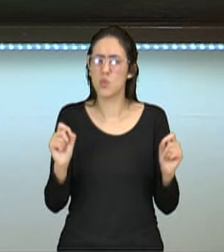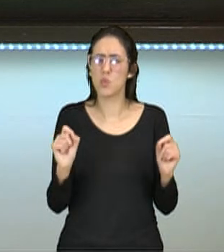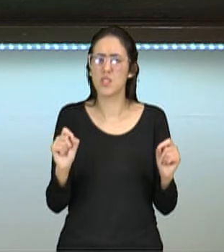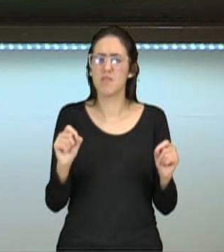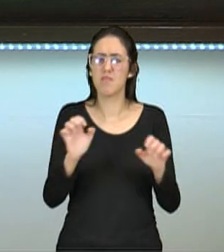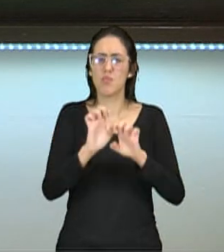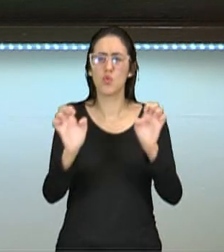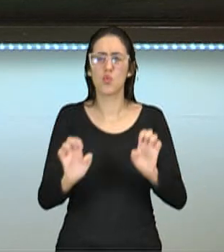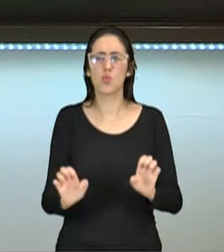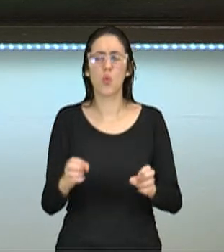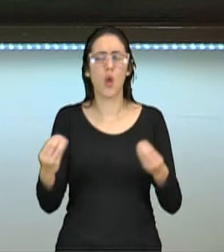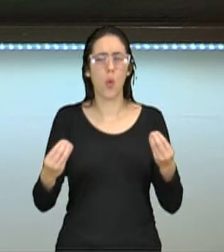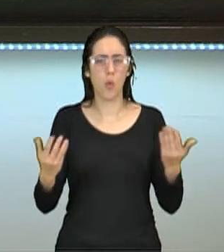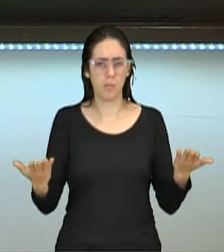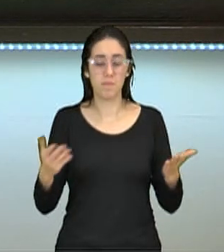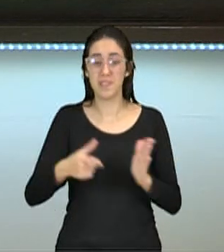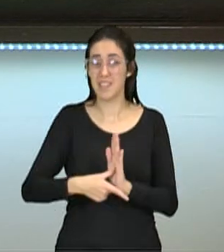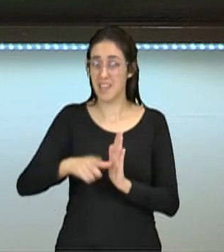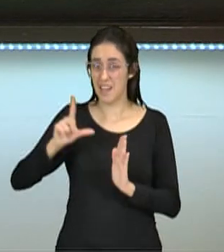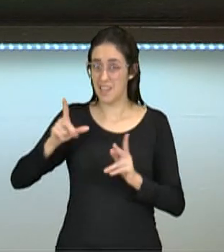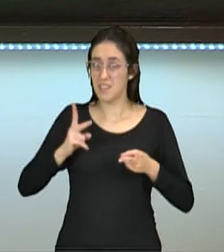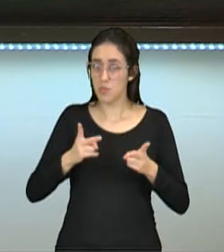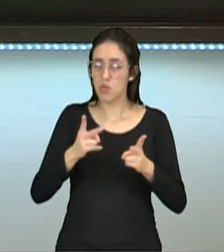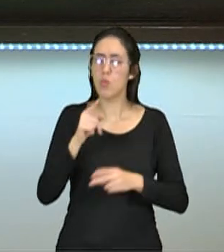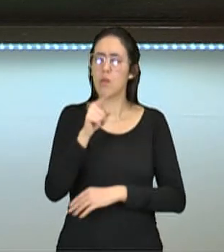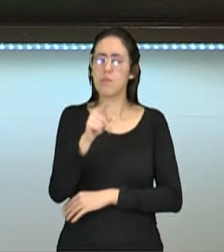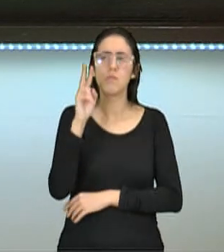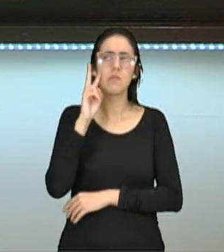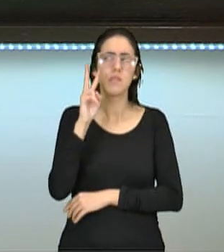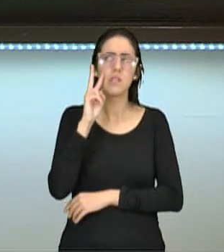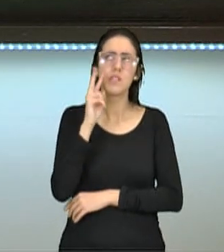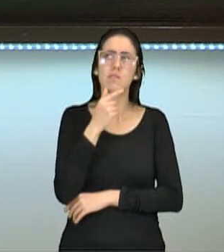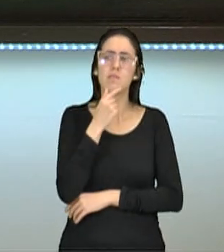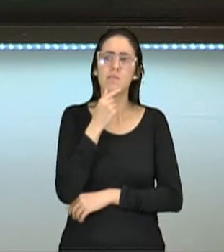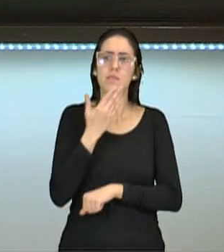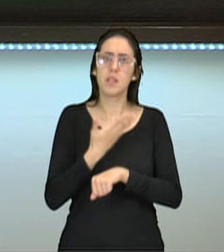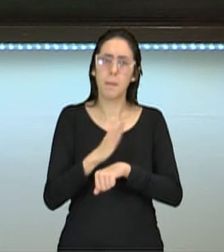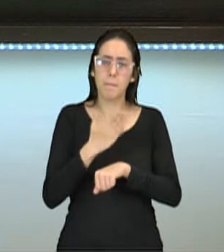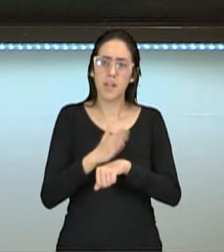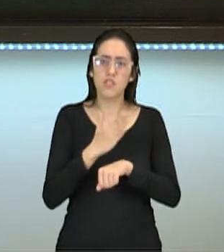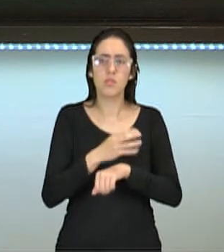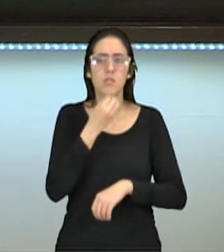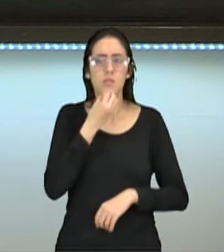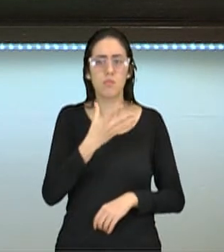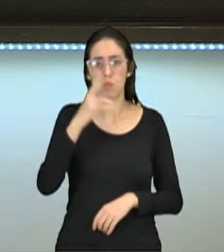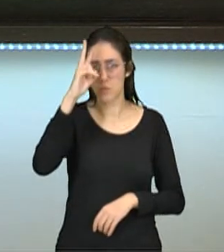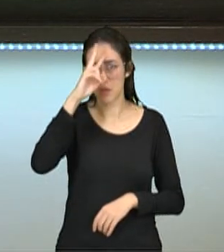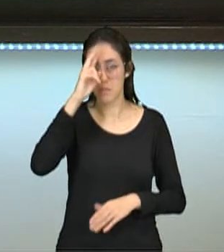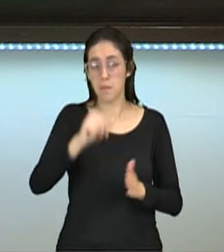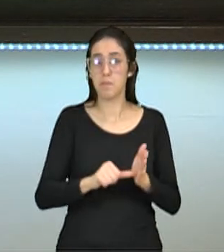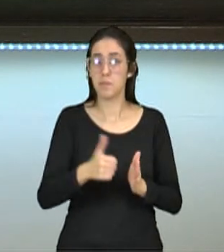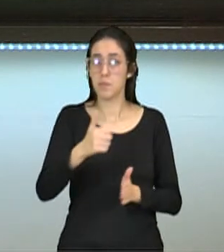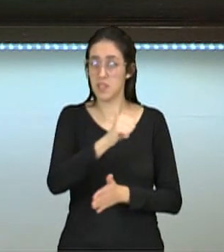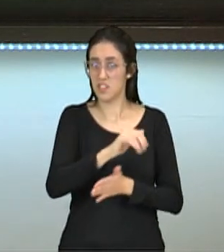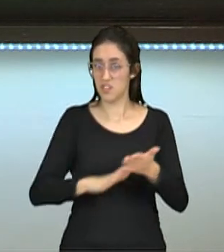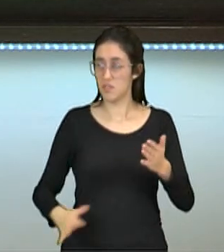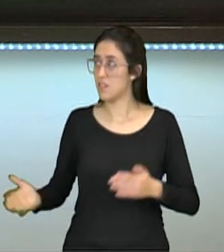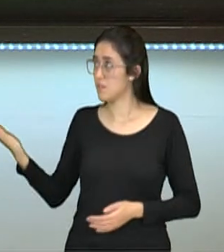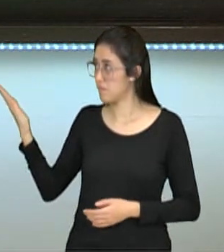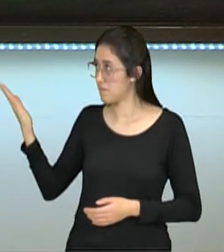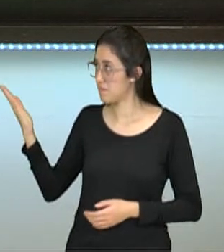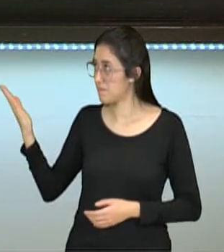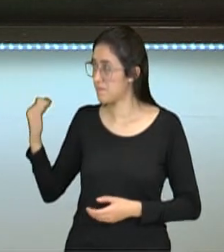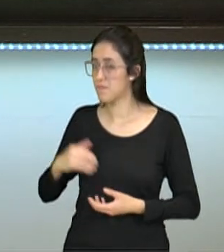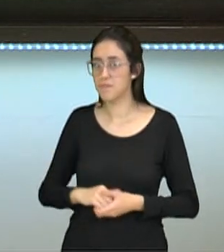Então, antes da gente continuar, vamos tentar lembrar aí, praticar um pouquinho com a nossa primeira atividade da aula de